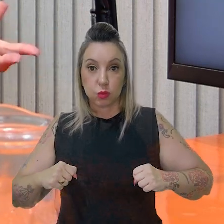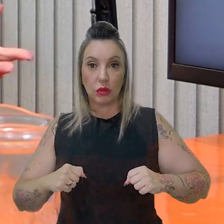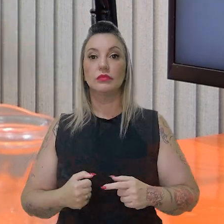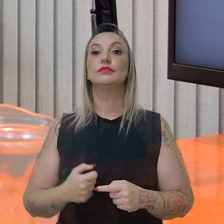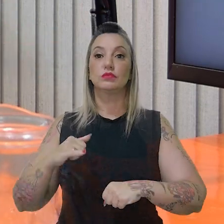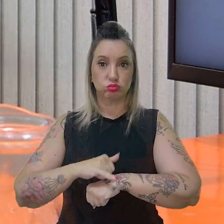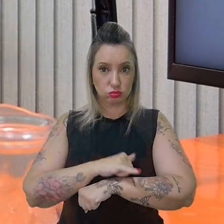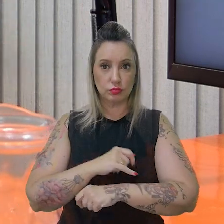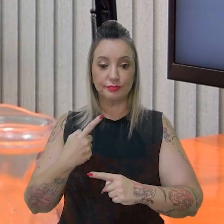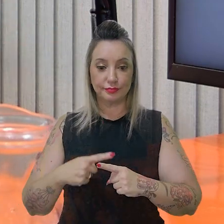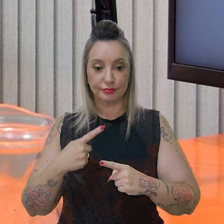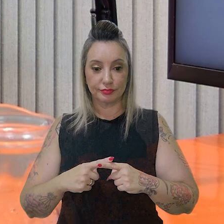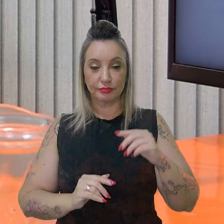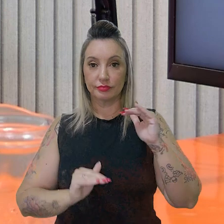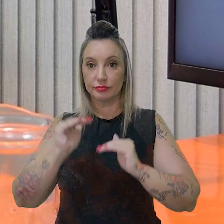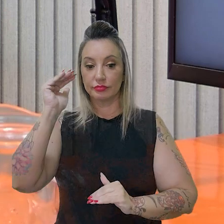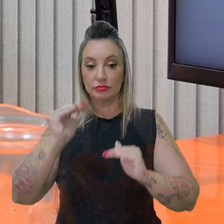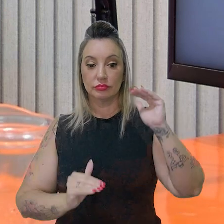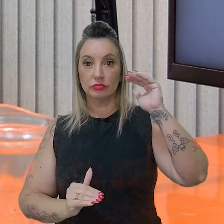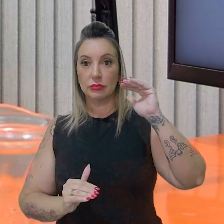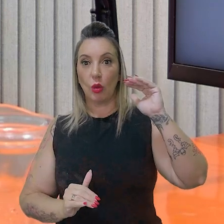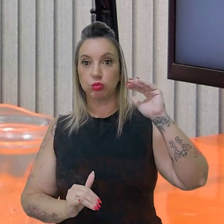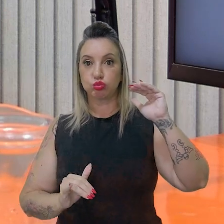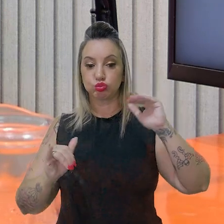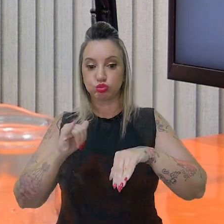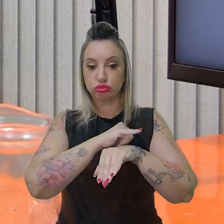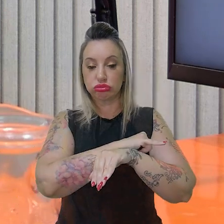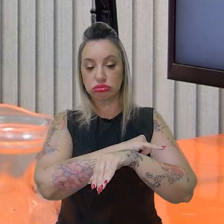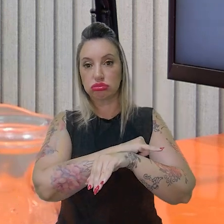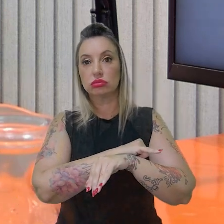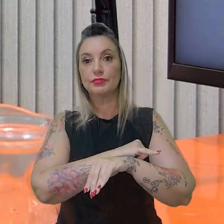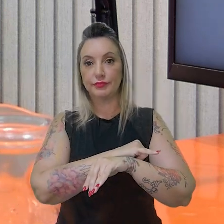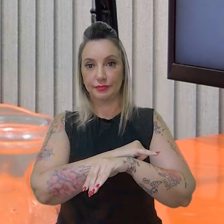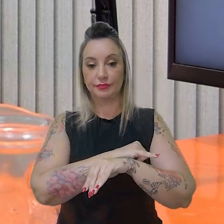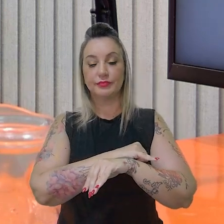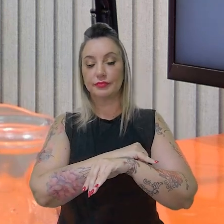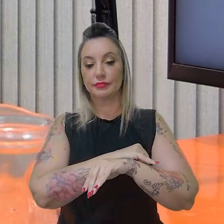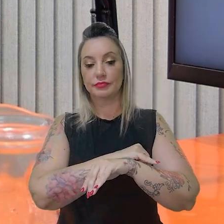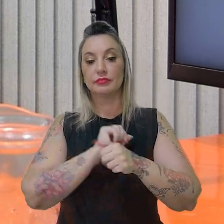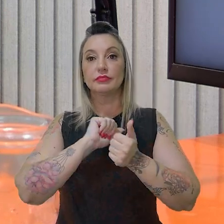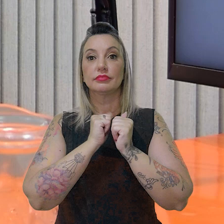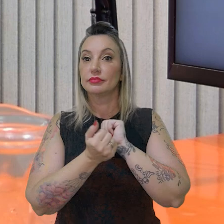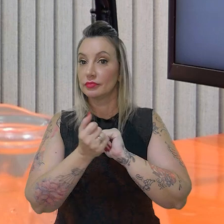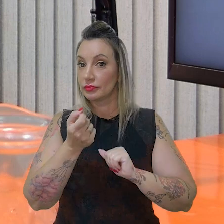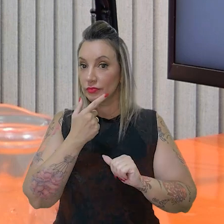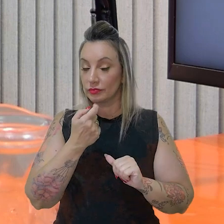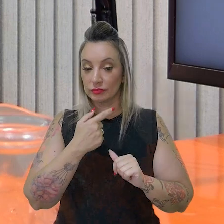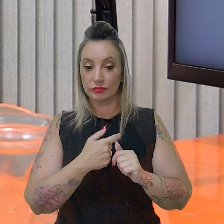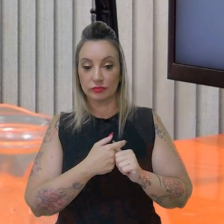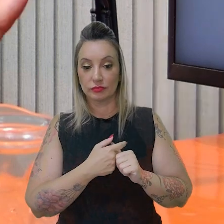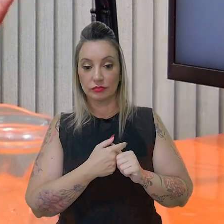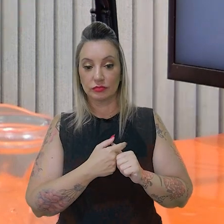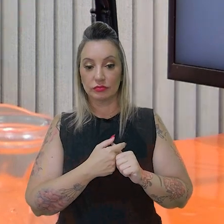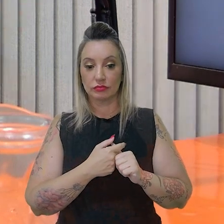porque oscilei né Uma hora engordei muito porque também tem todo a questão de de adaptação de remédio teve um um remédio